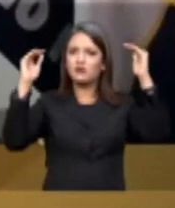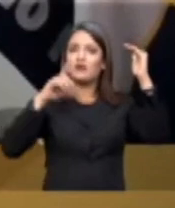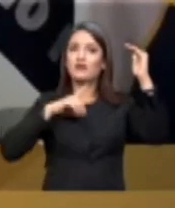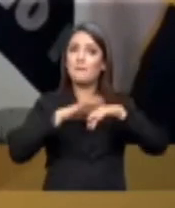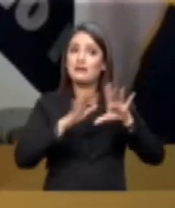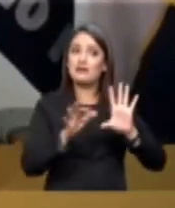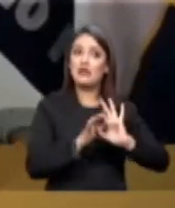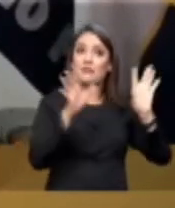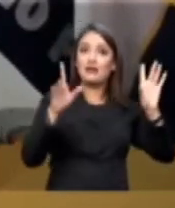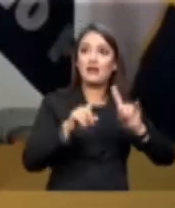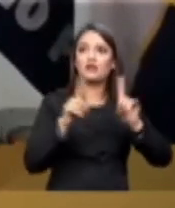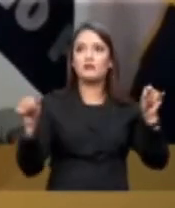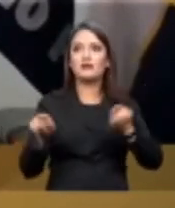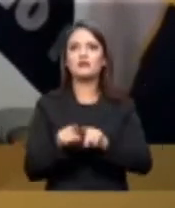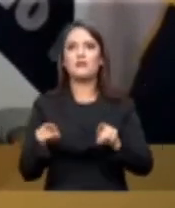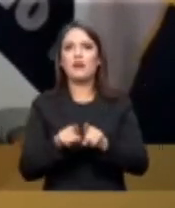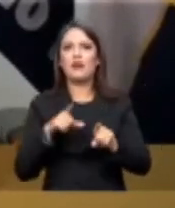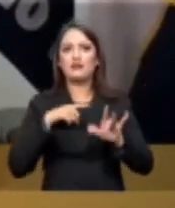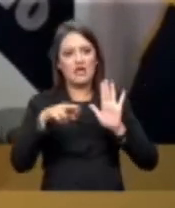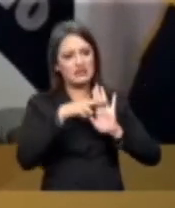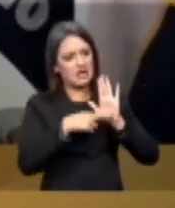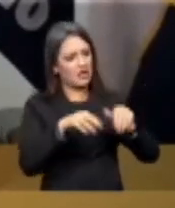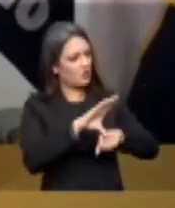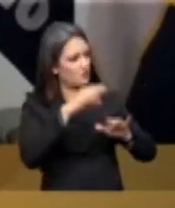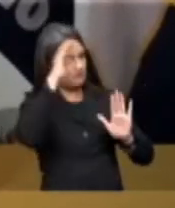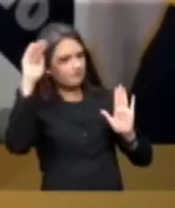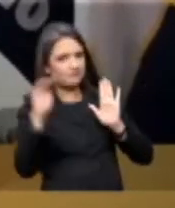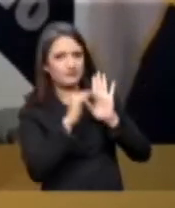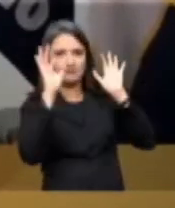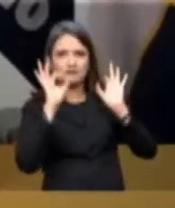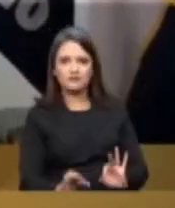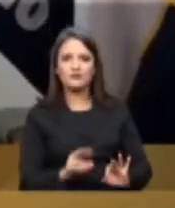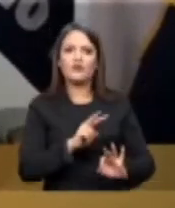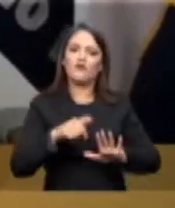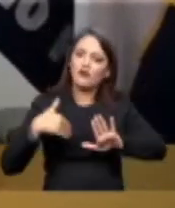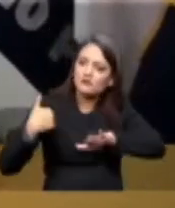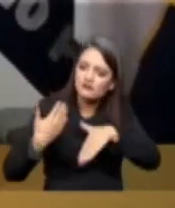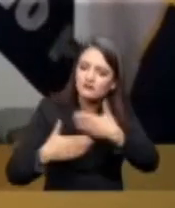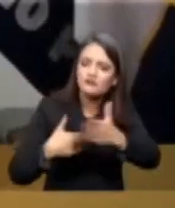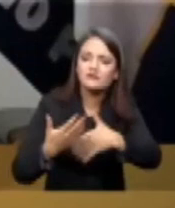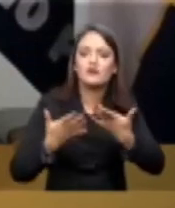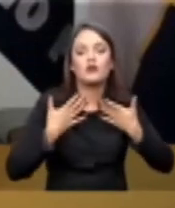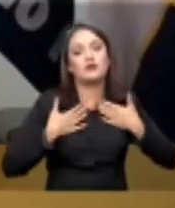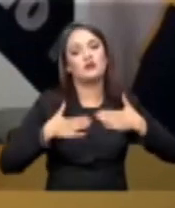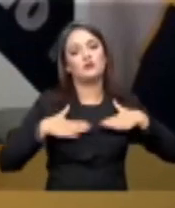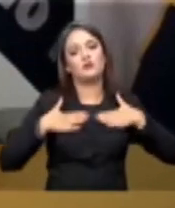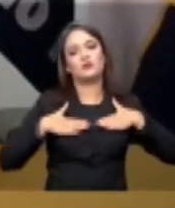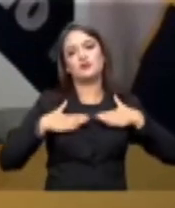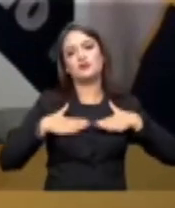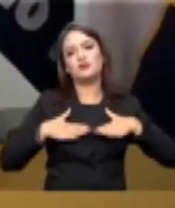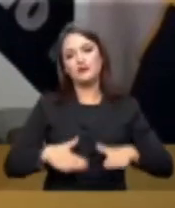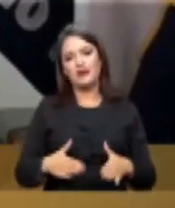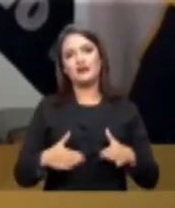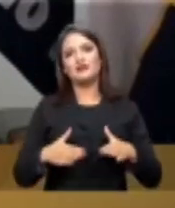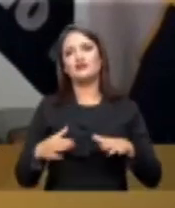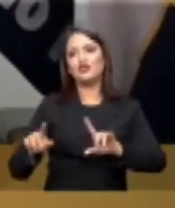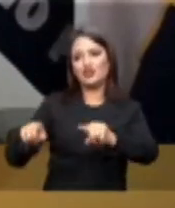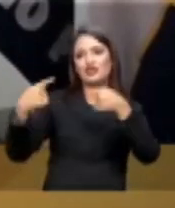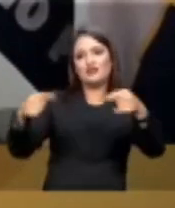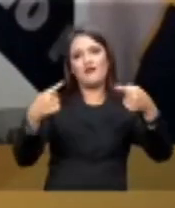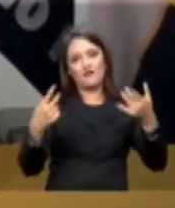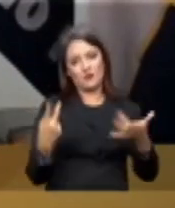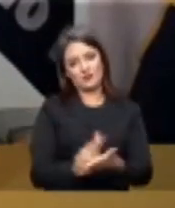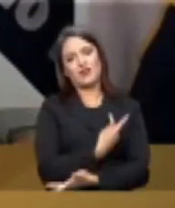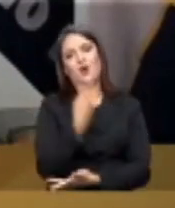mais conservadora do regime, vai atravessando com serenidade essas inclemências passageiras.